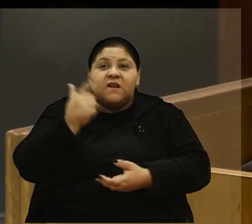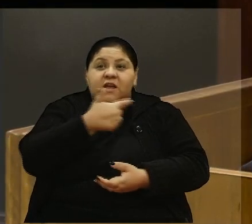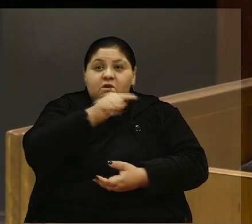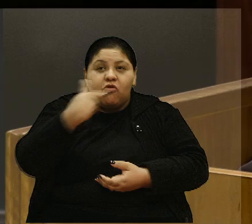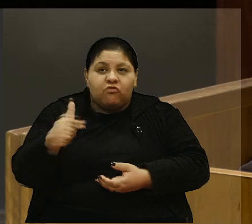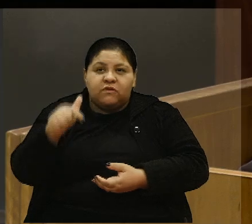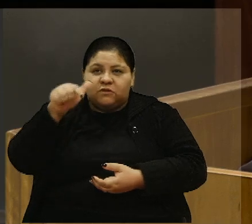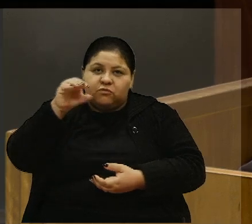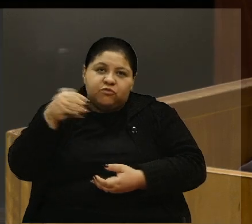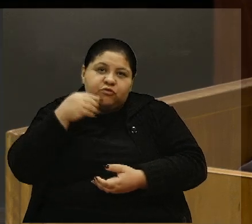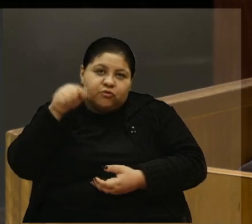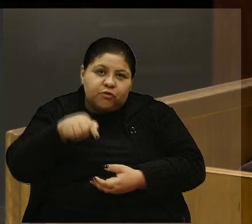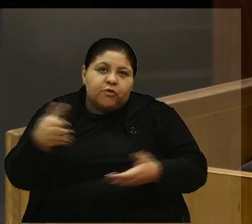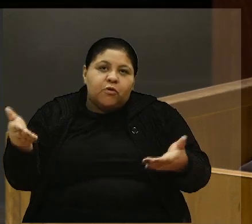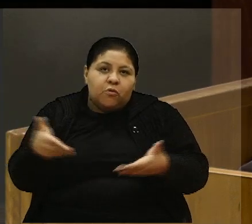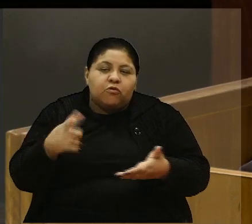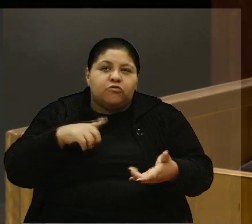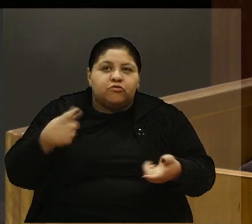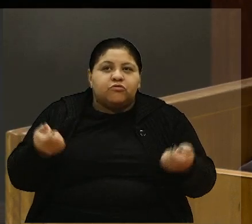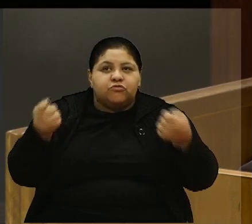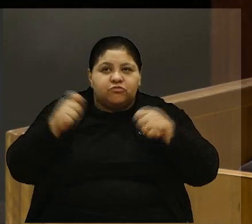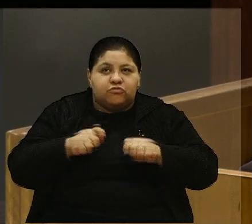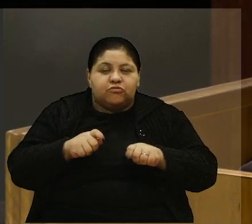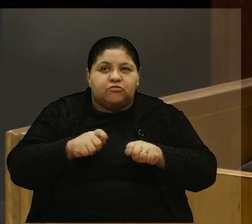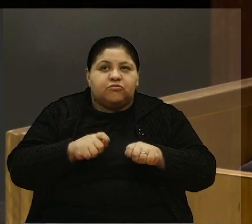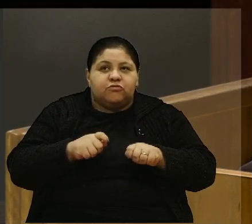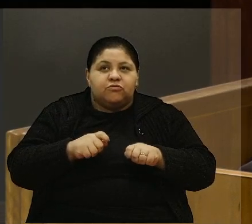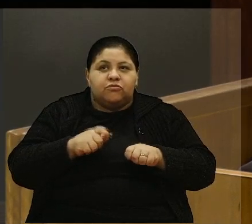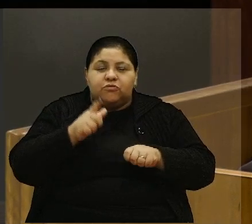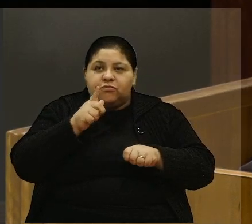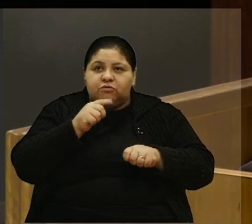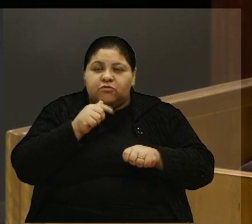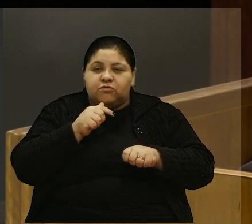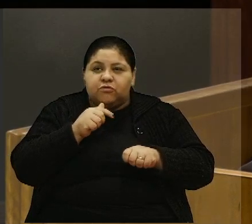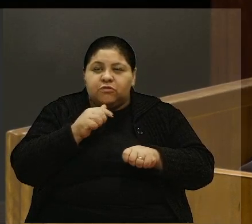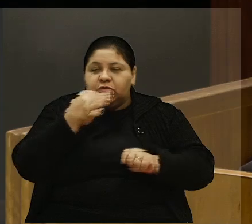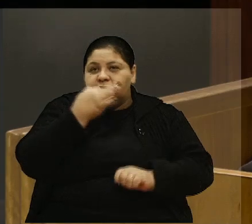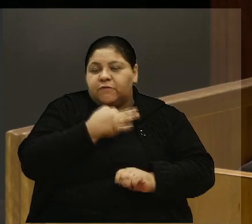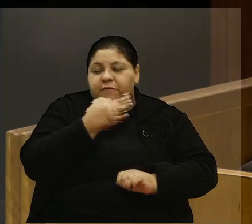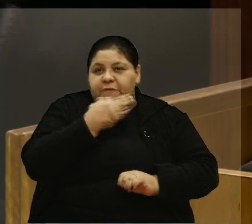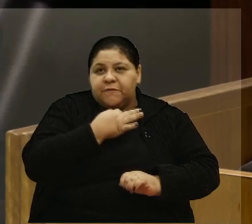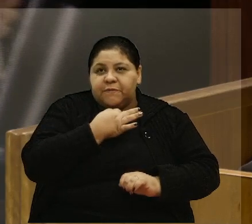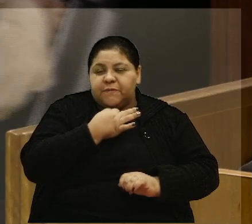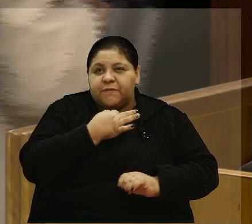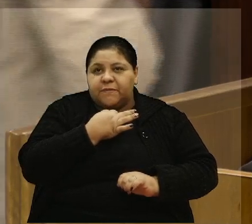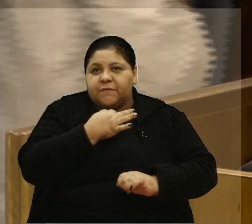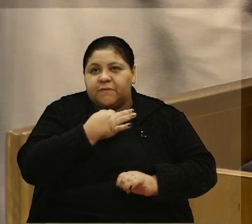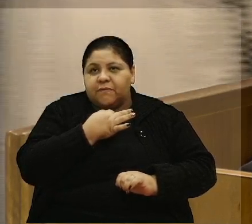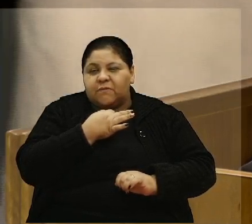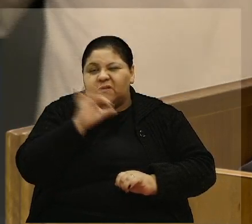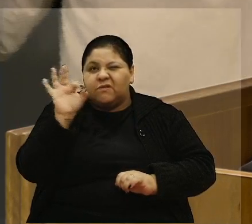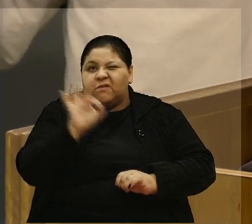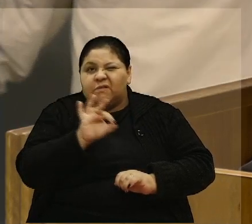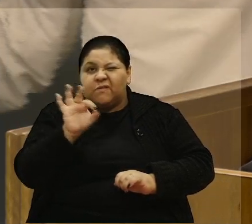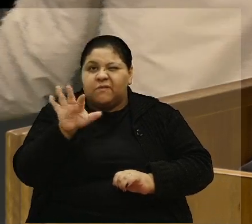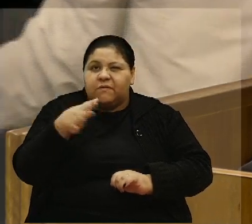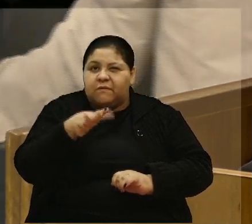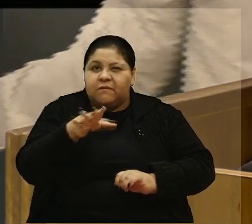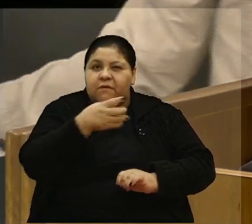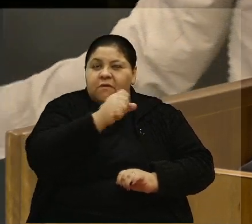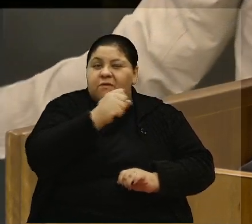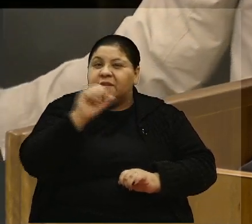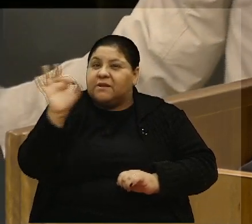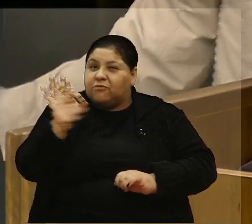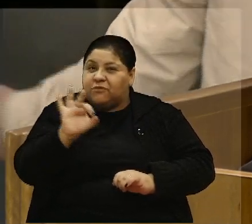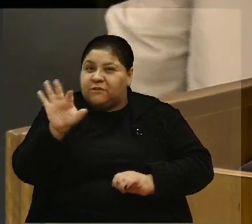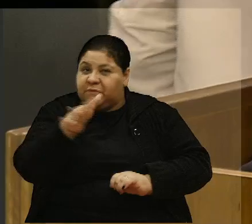oportunidade. Hoje nós temos capacidade de tratar os esgotos produzidos em Caxias num percentual de em torno de